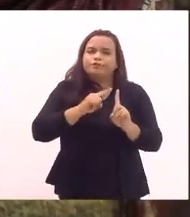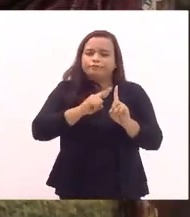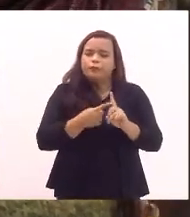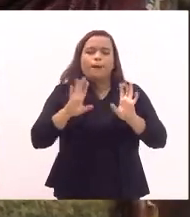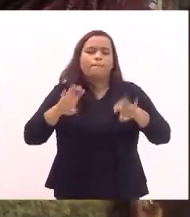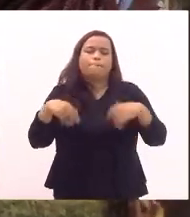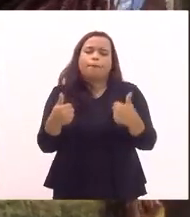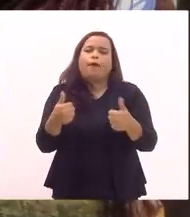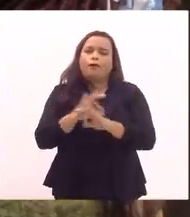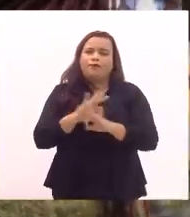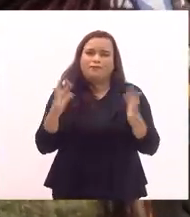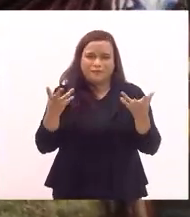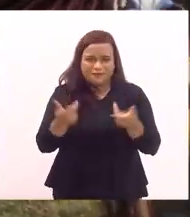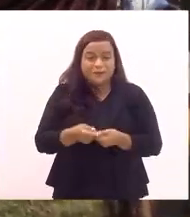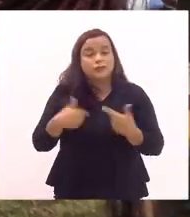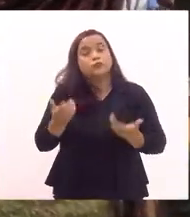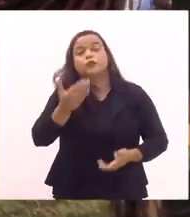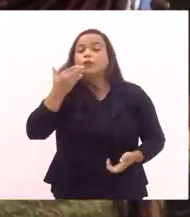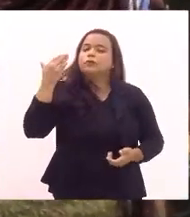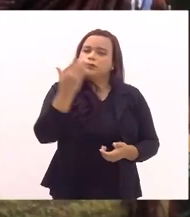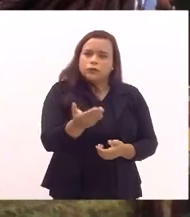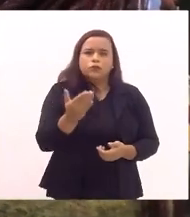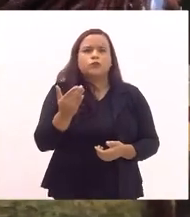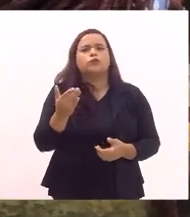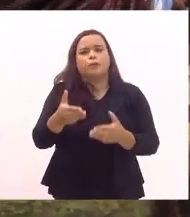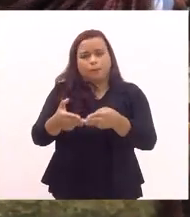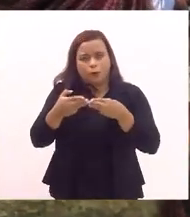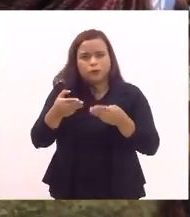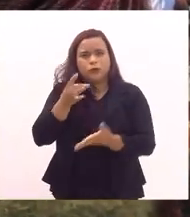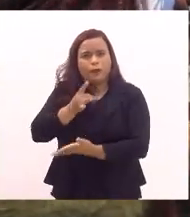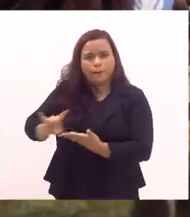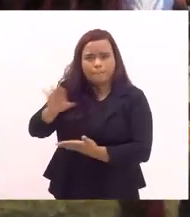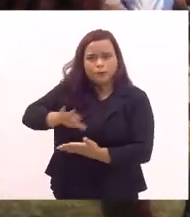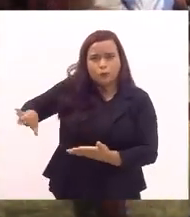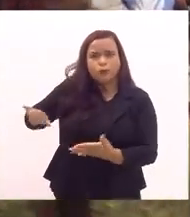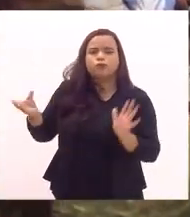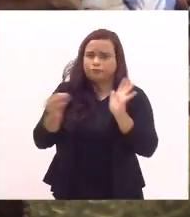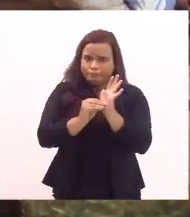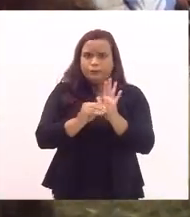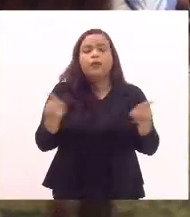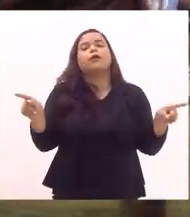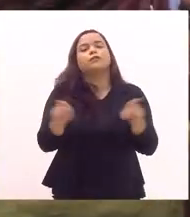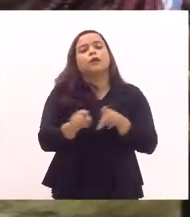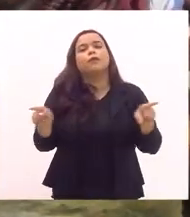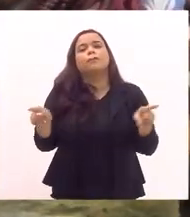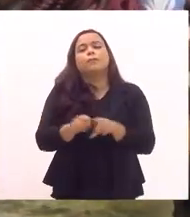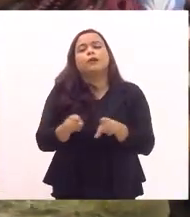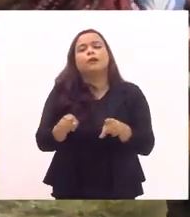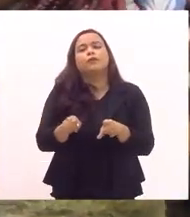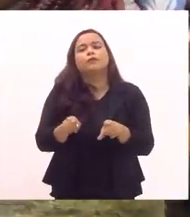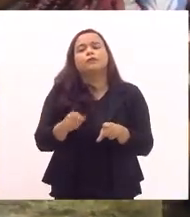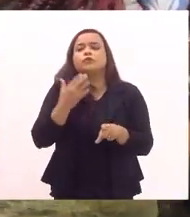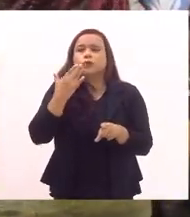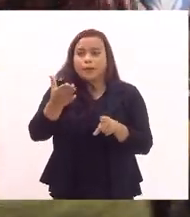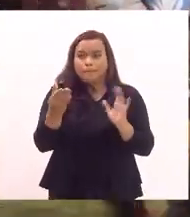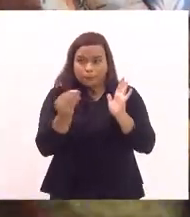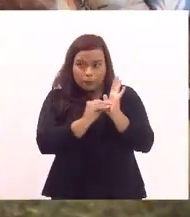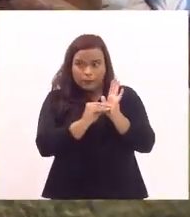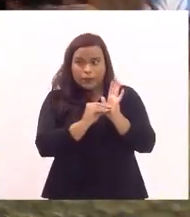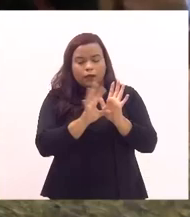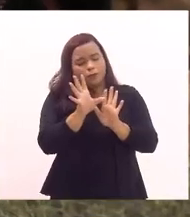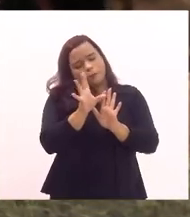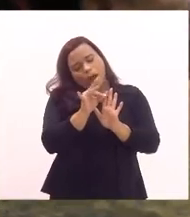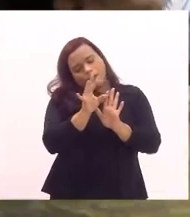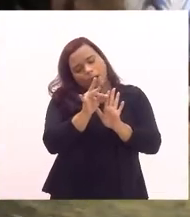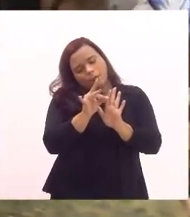nossas mulheres então solicito aqui não só a Moção de repúdio que seja publicada mas também publicar na